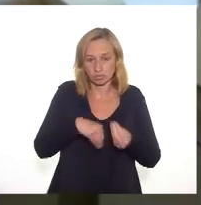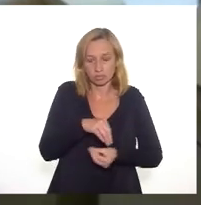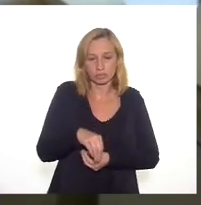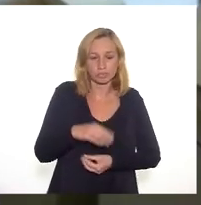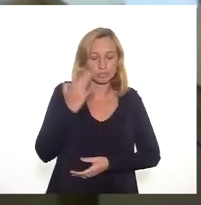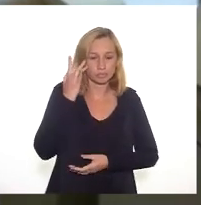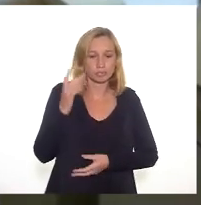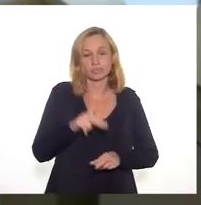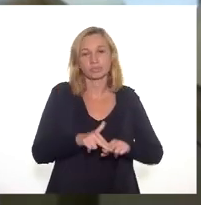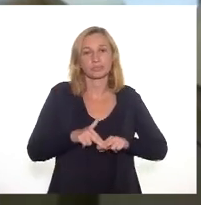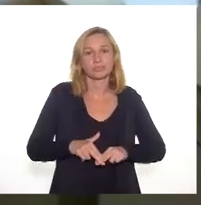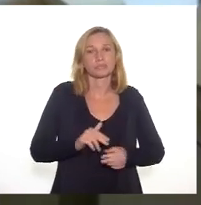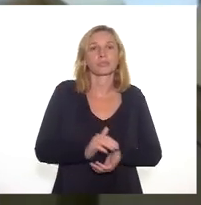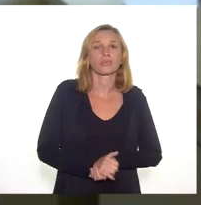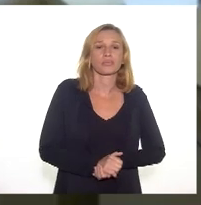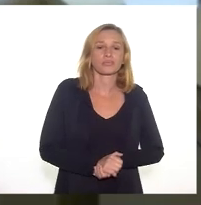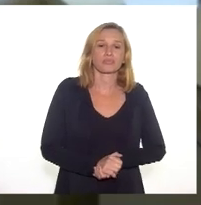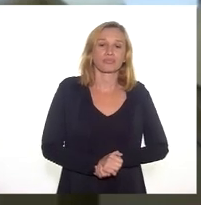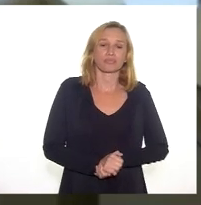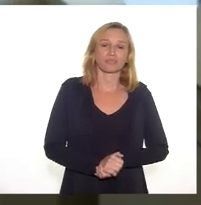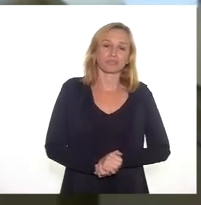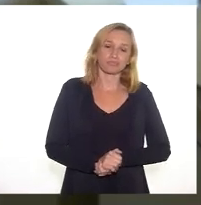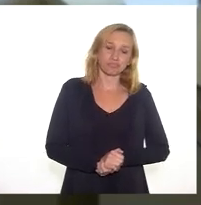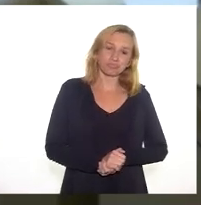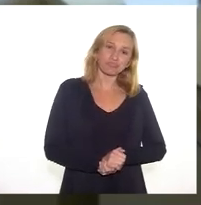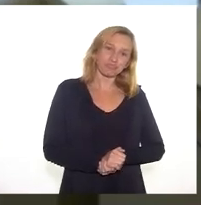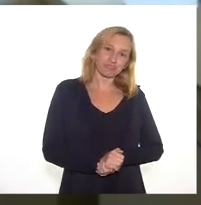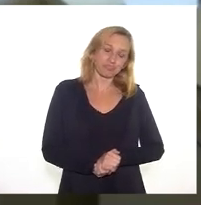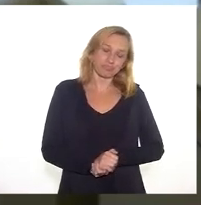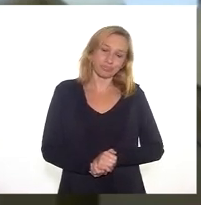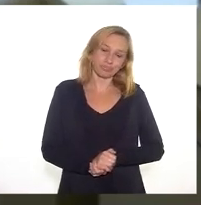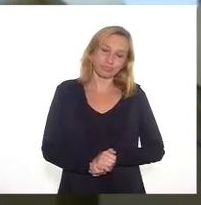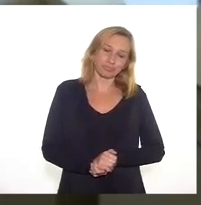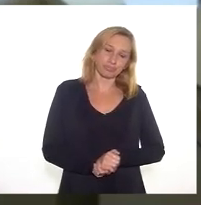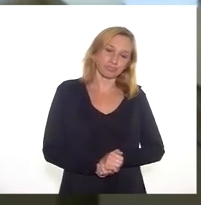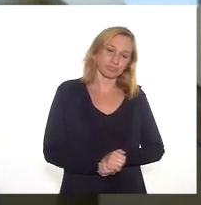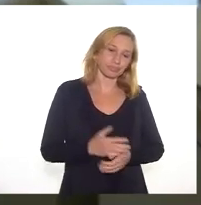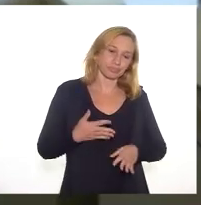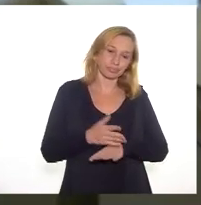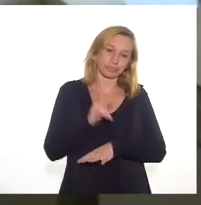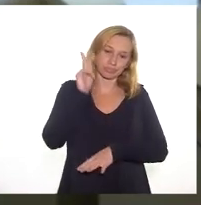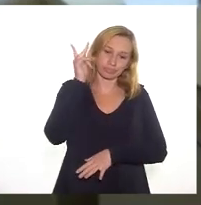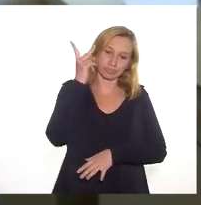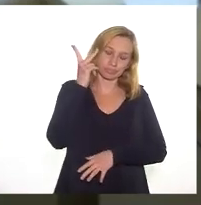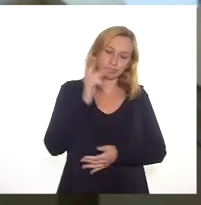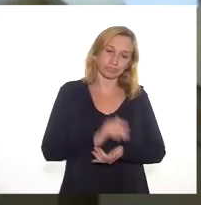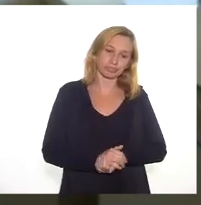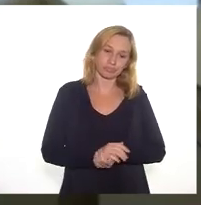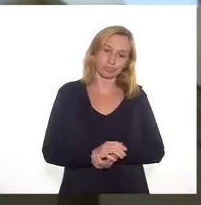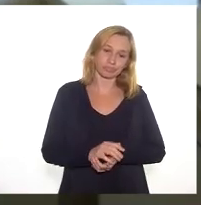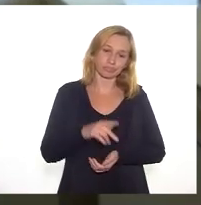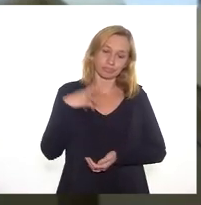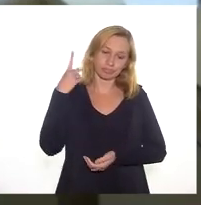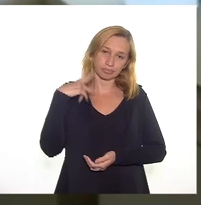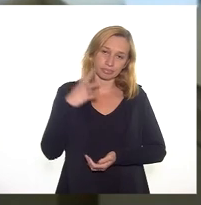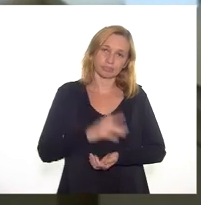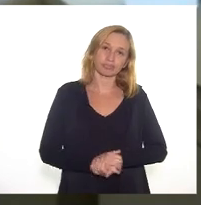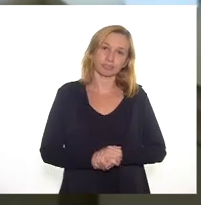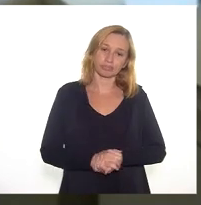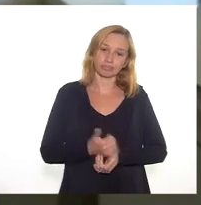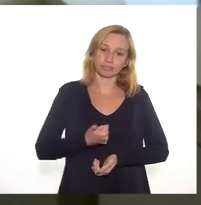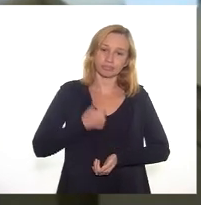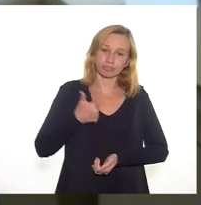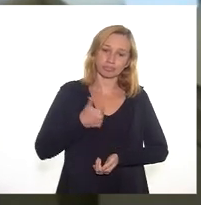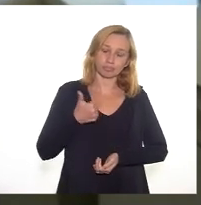é motivo que nos fará entrar para a história dos parlamentos, ser o